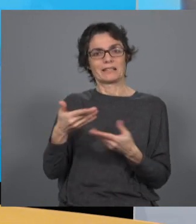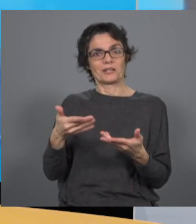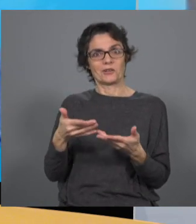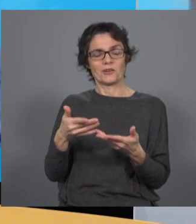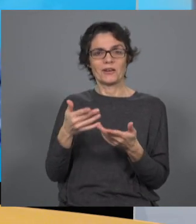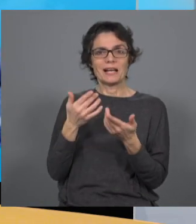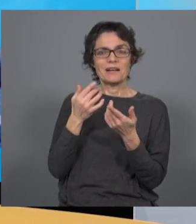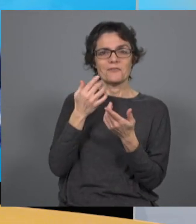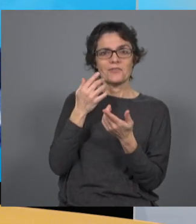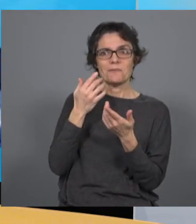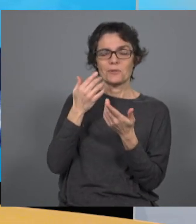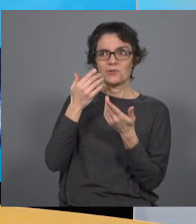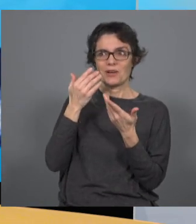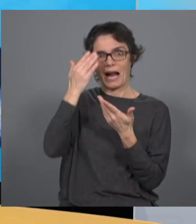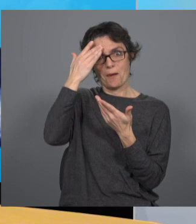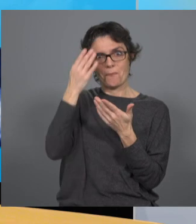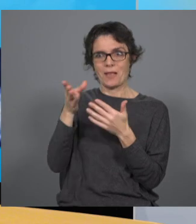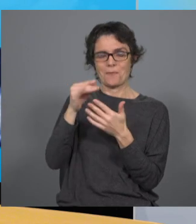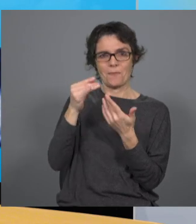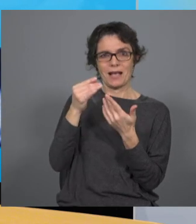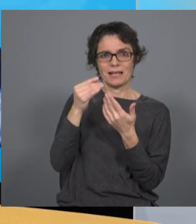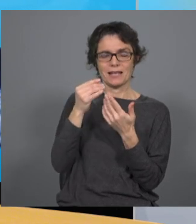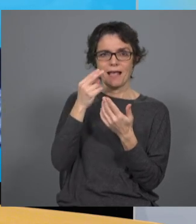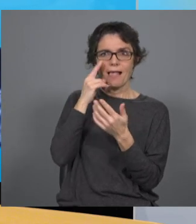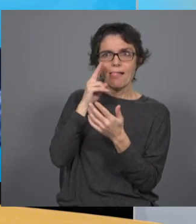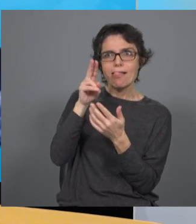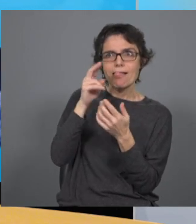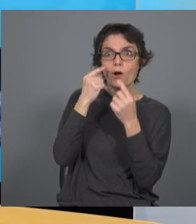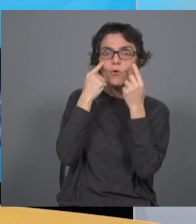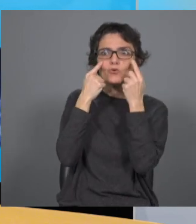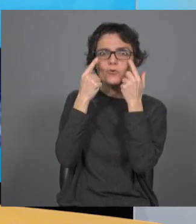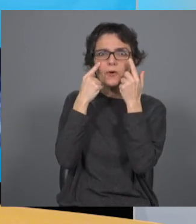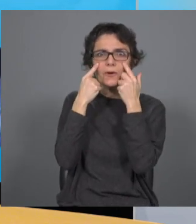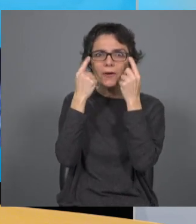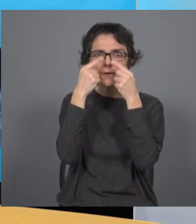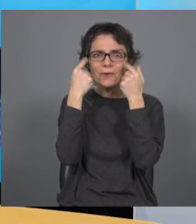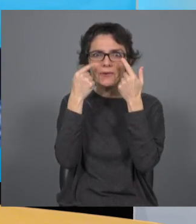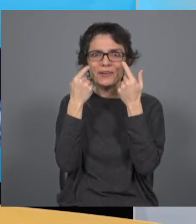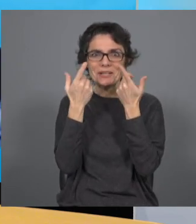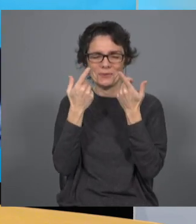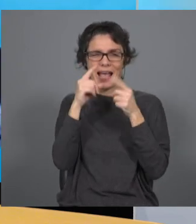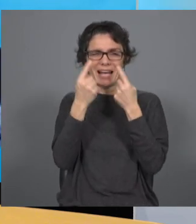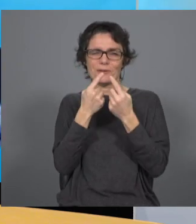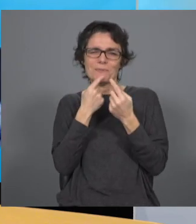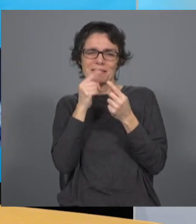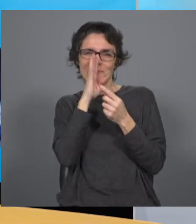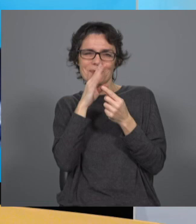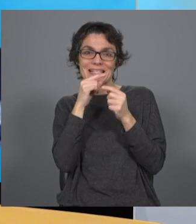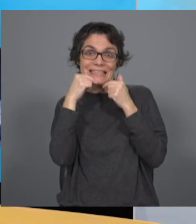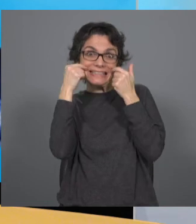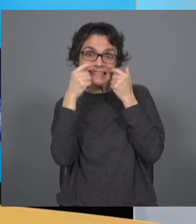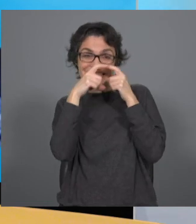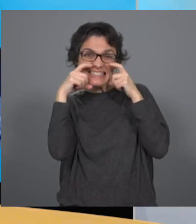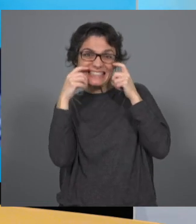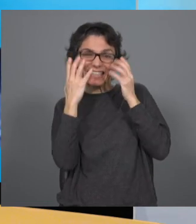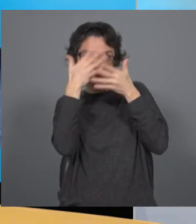os olhos, não é? O olhar da pessoa. Nós percebemos quando é que a pessoa está a rir atrás da máscara, intuímos isso pela